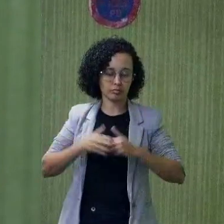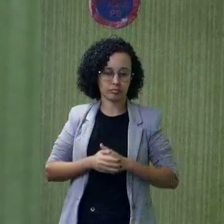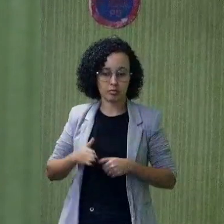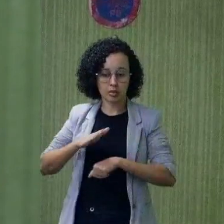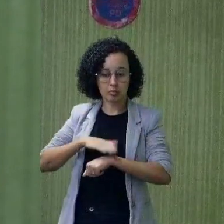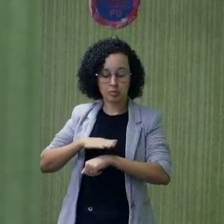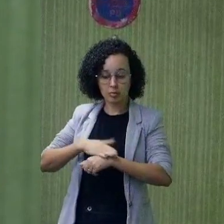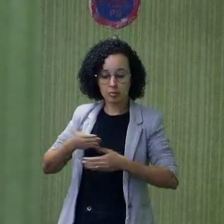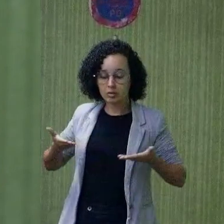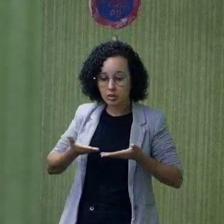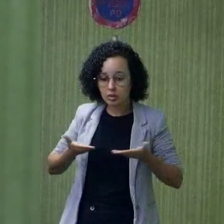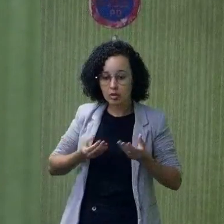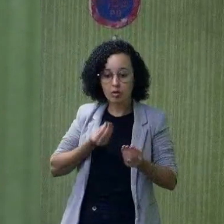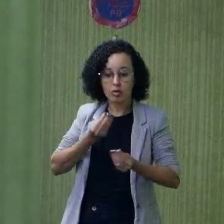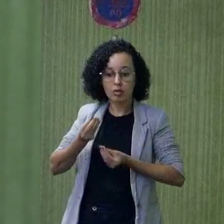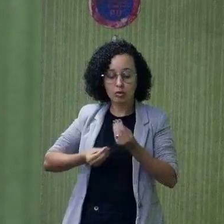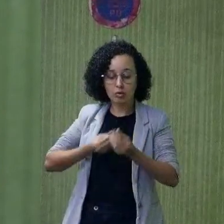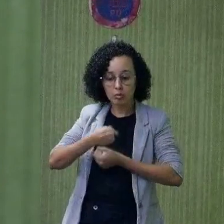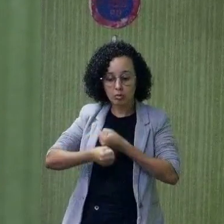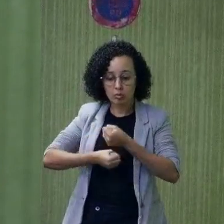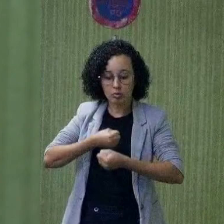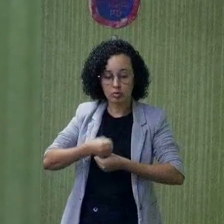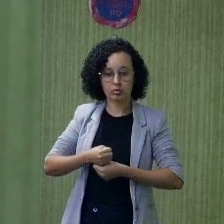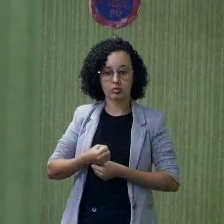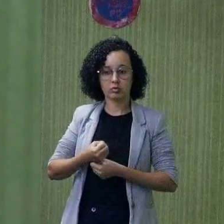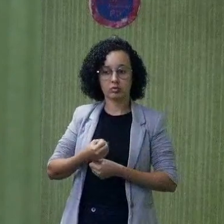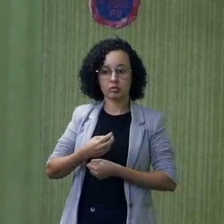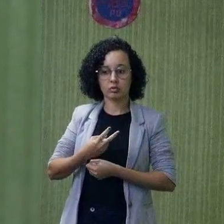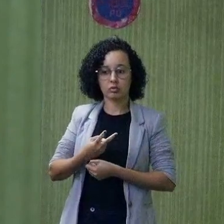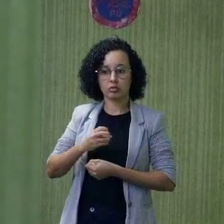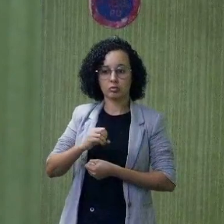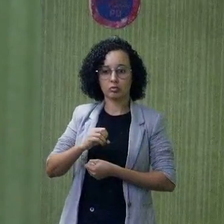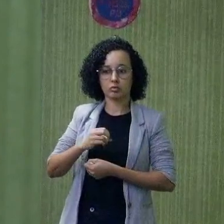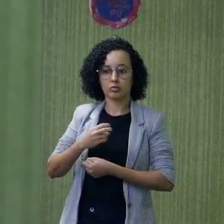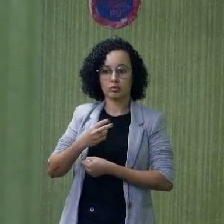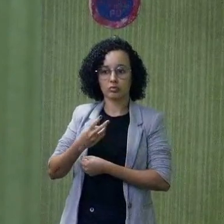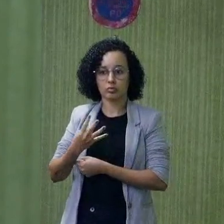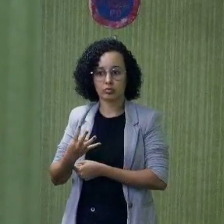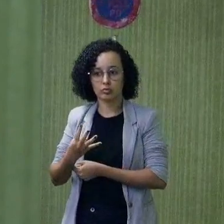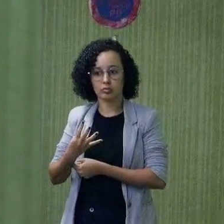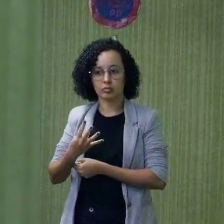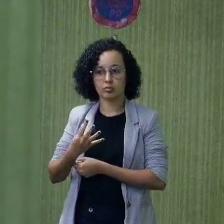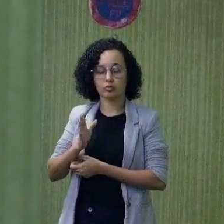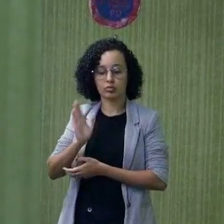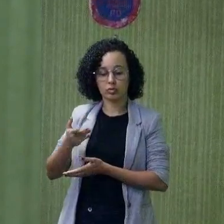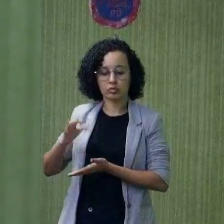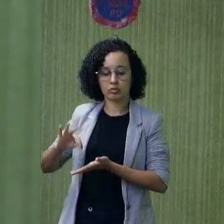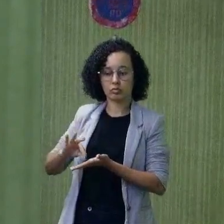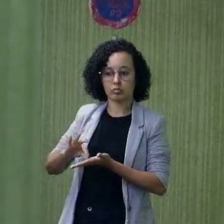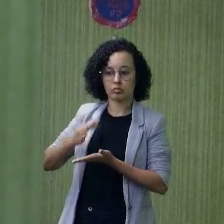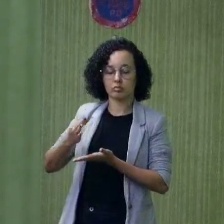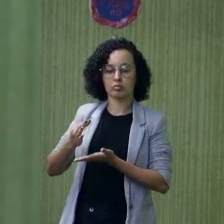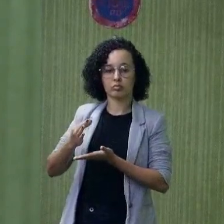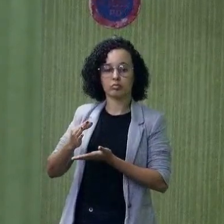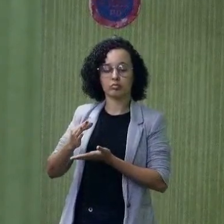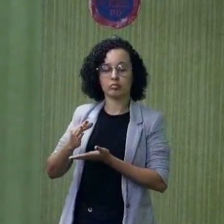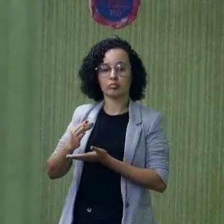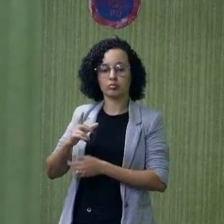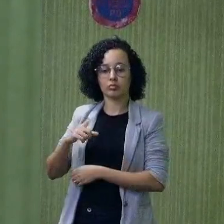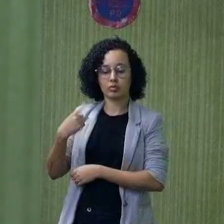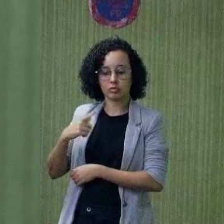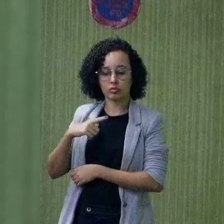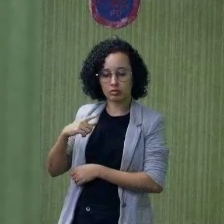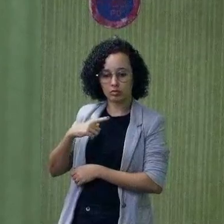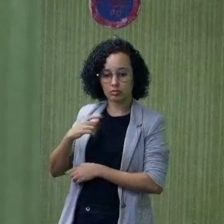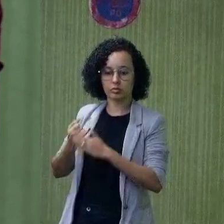pensando como vai ser o ano letivo de 2024 mas já com uma autorização para dizer que nós temos ali as as